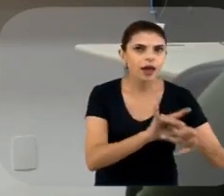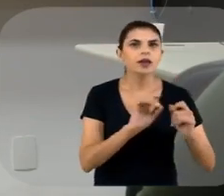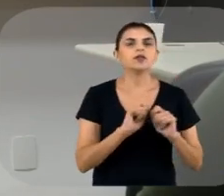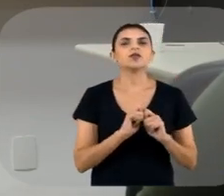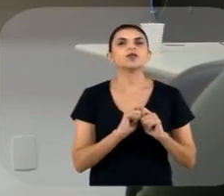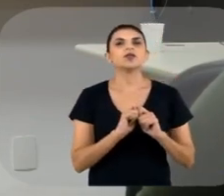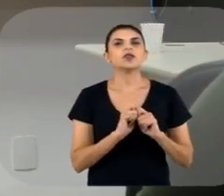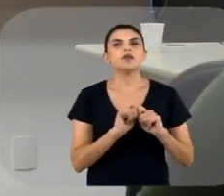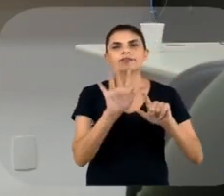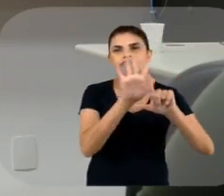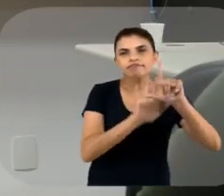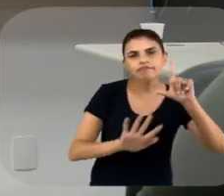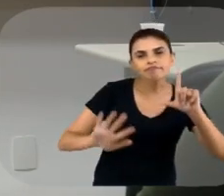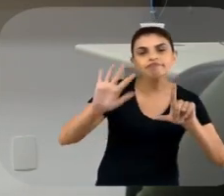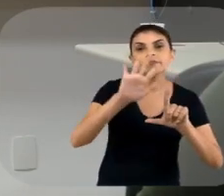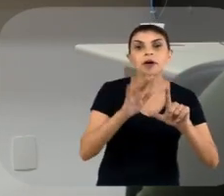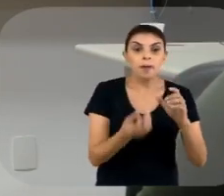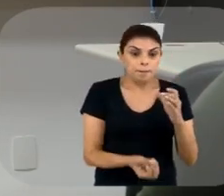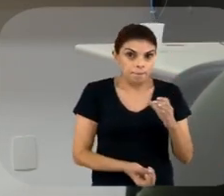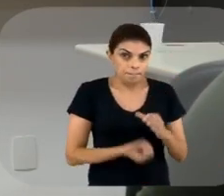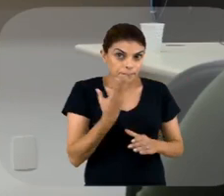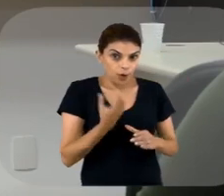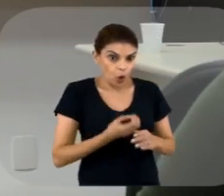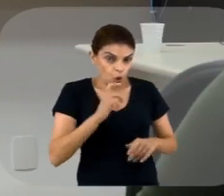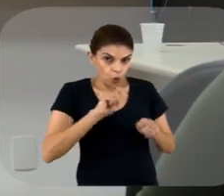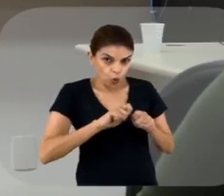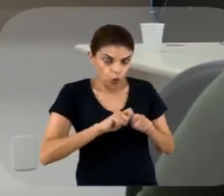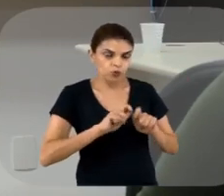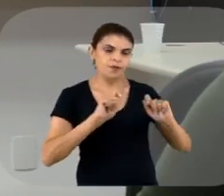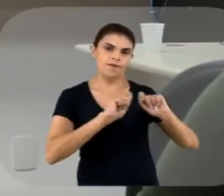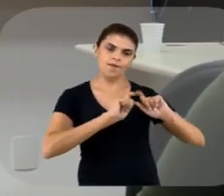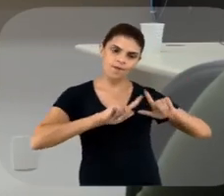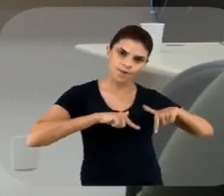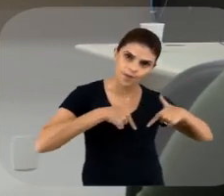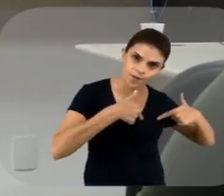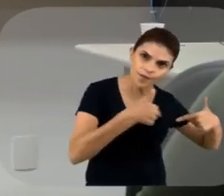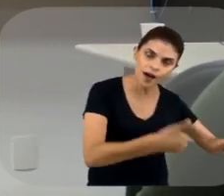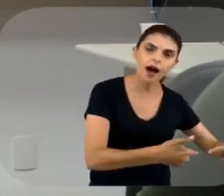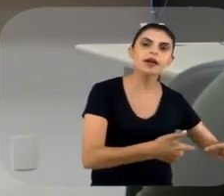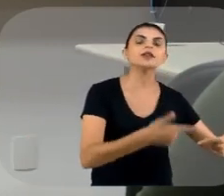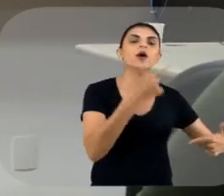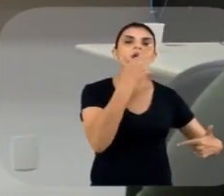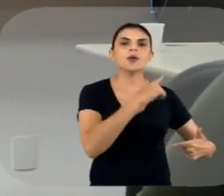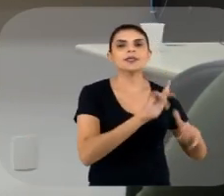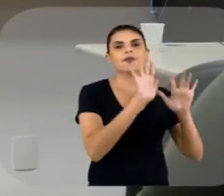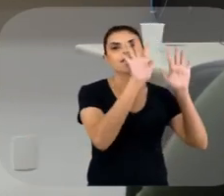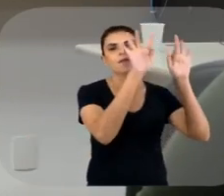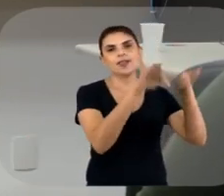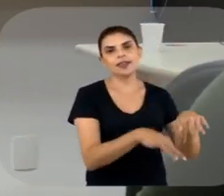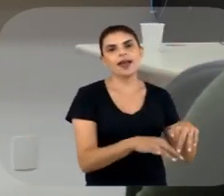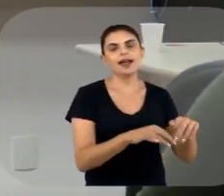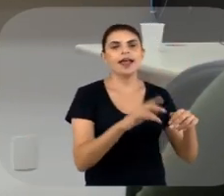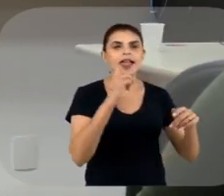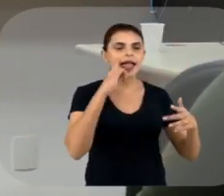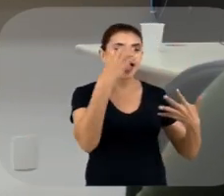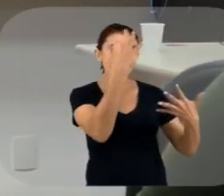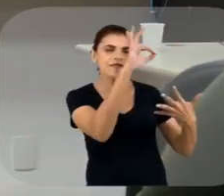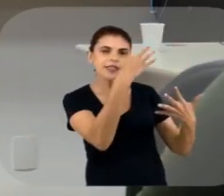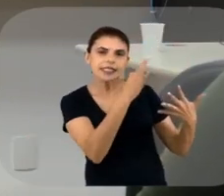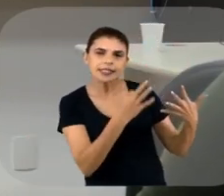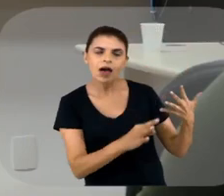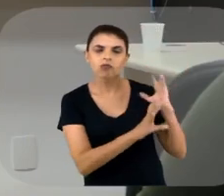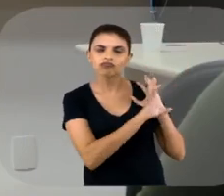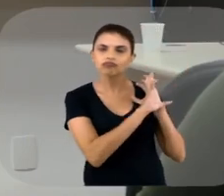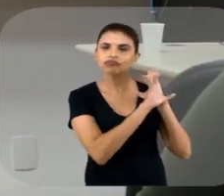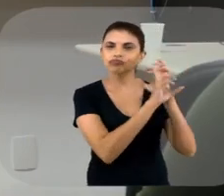faz o desenho do curso, produz, implementa e chega na fase final de revisão daquilo que